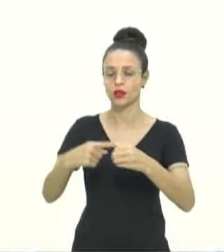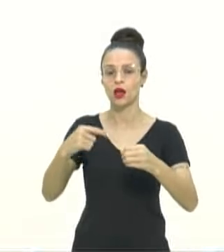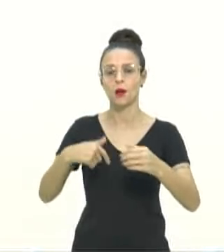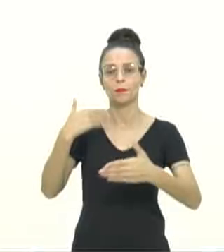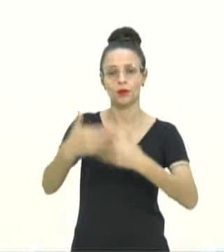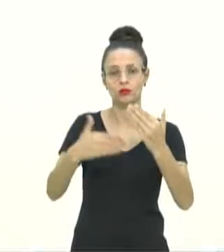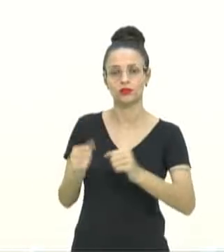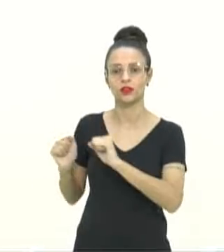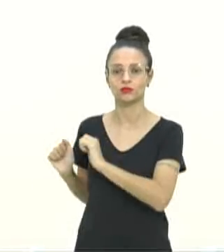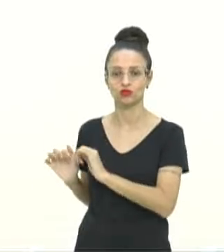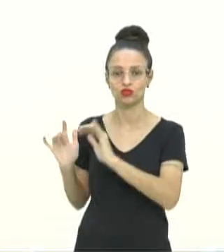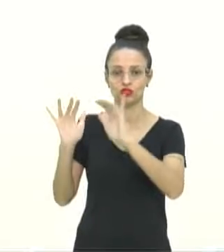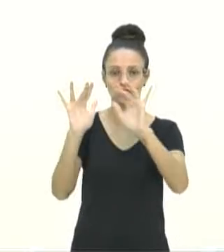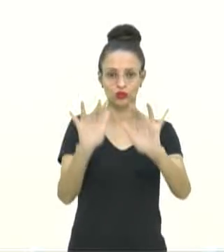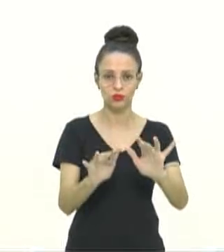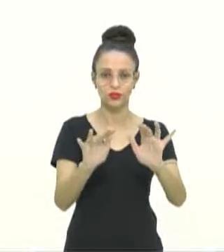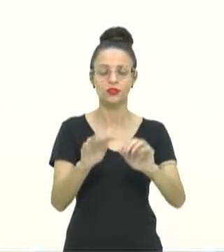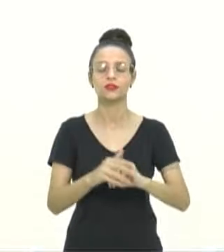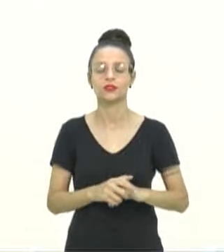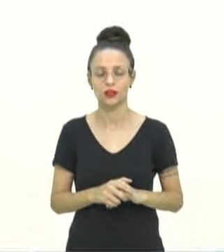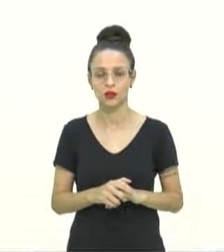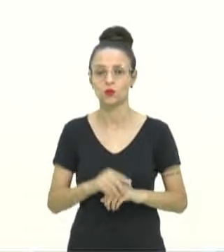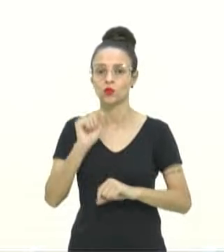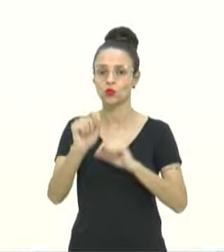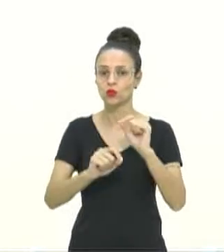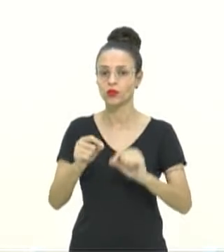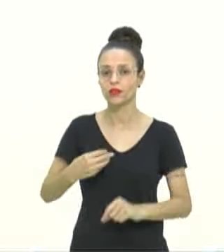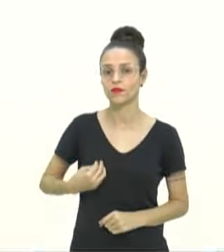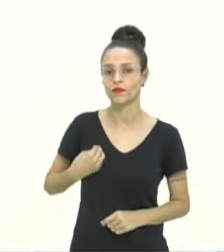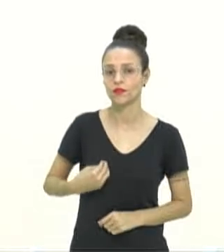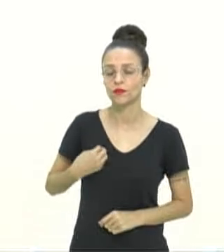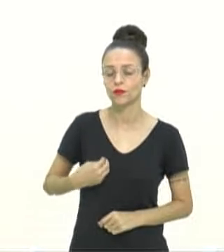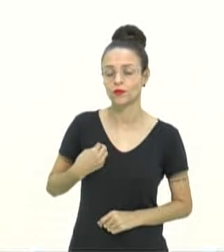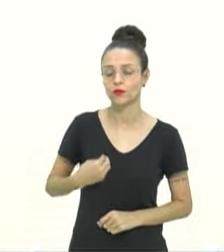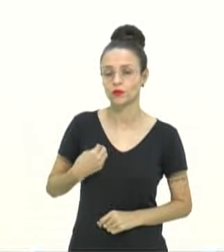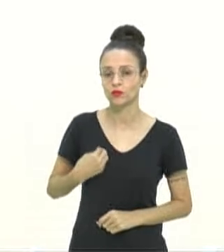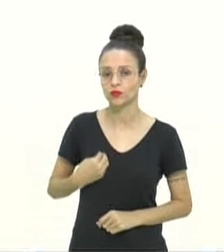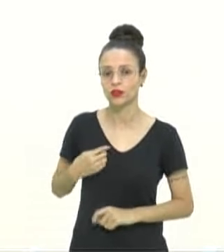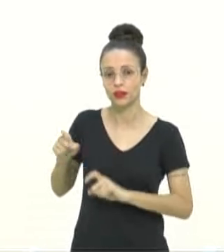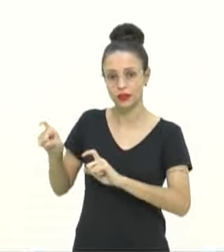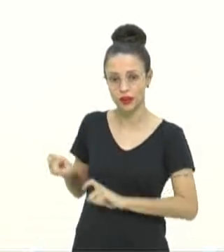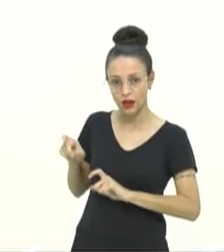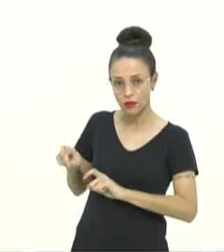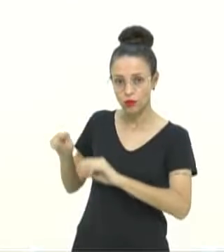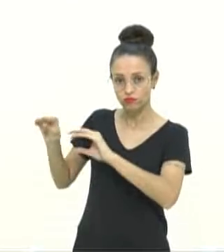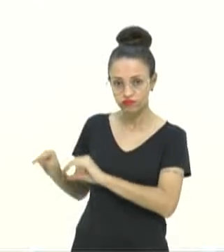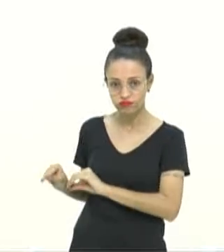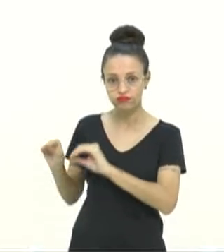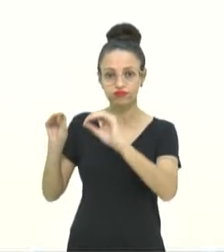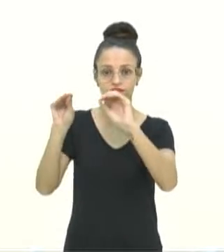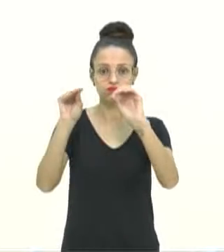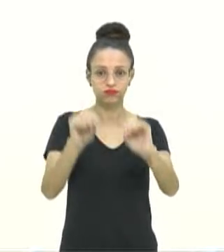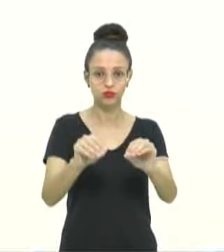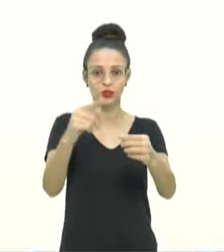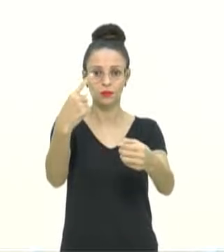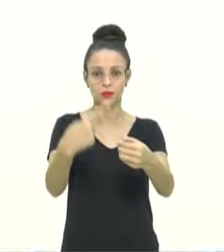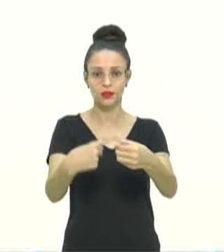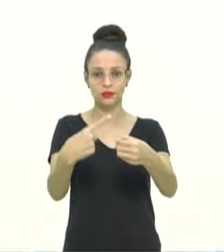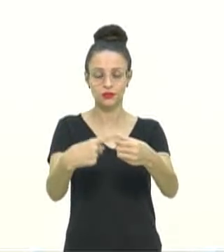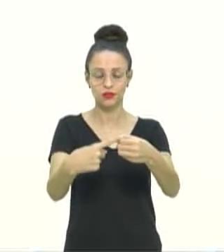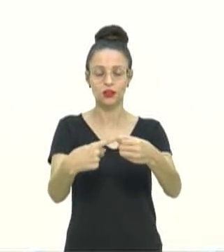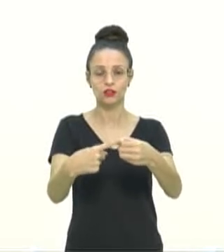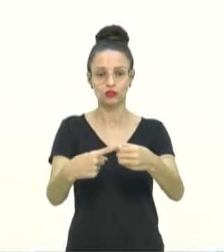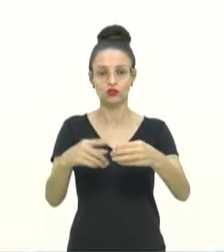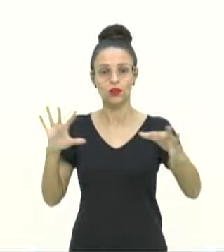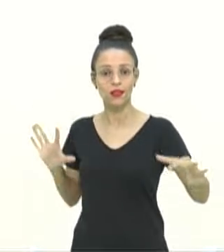Eu trouxe um outro conceito aqui de um outro autor, que vive, né, no campo para a cidade, ou seja, sai do campo para a cidade.